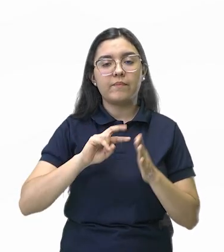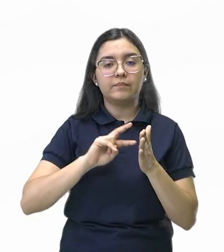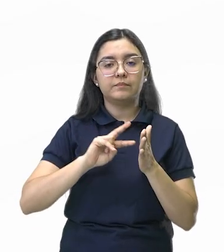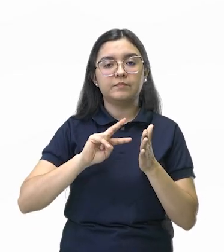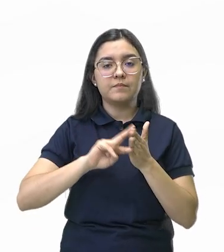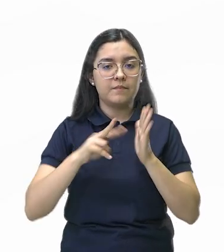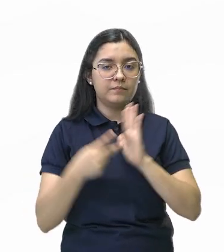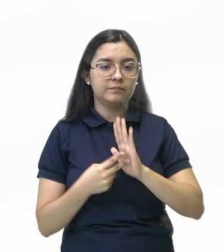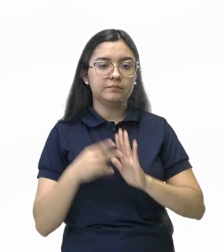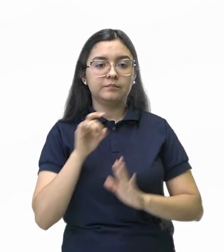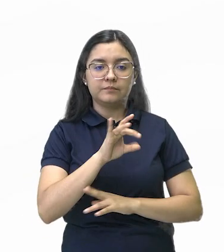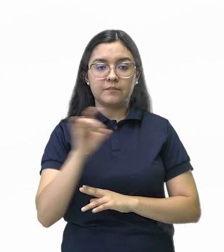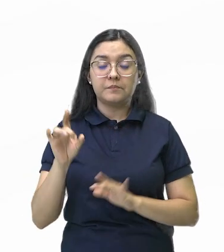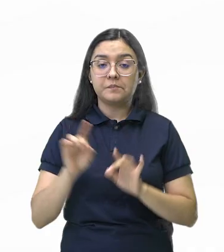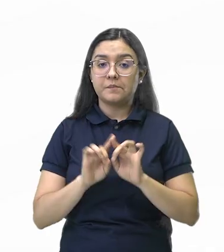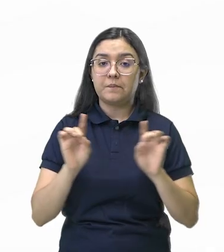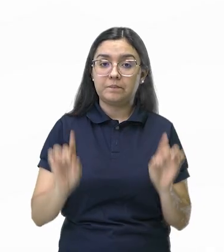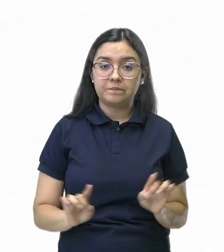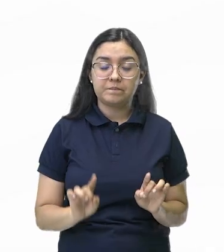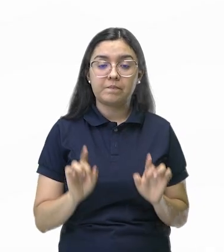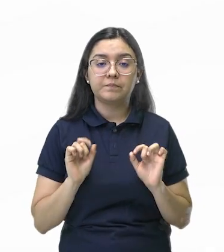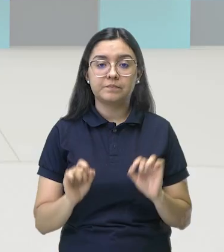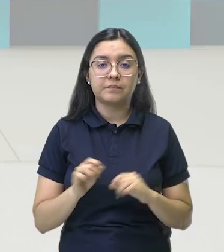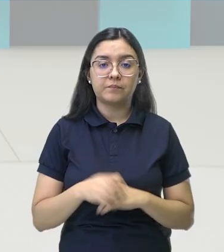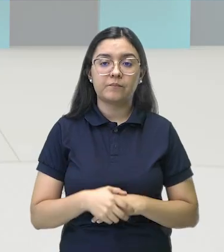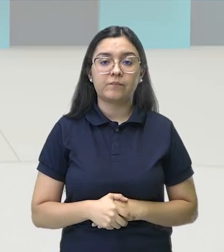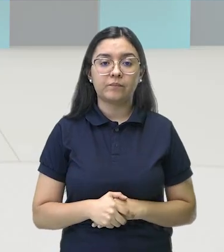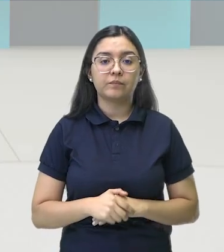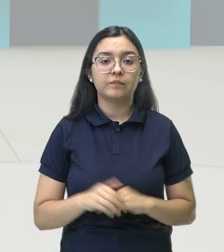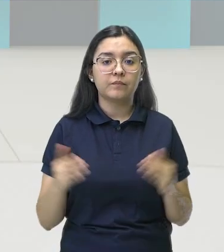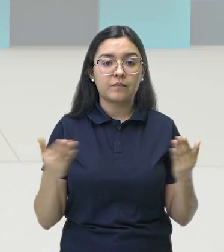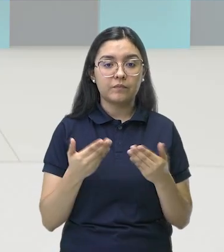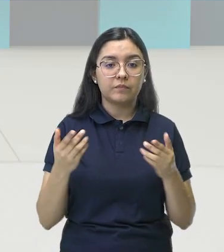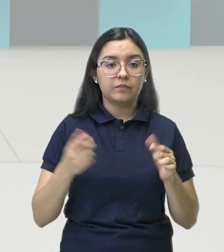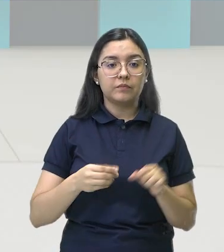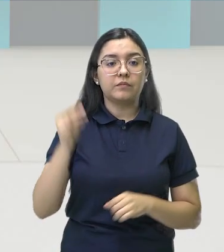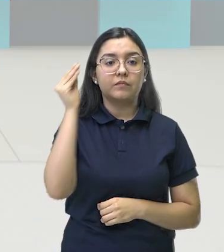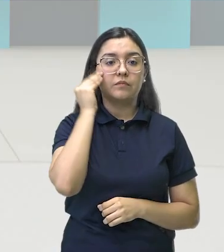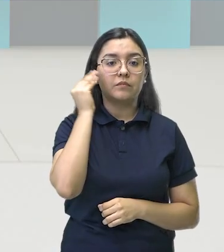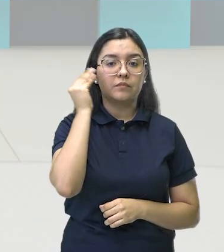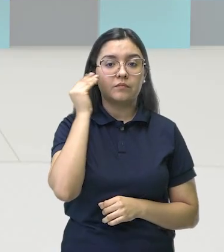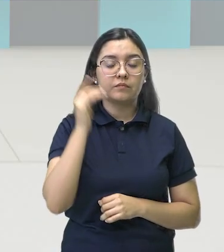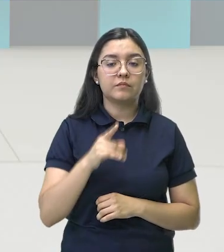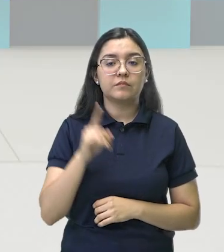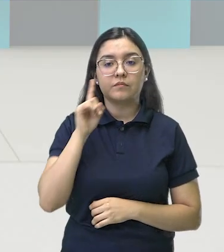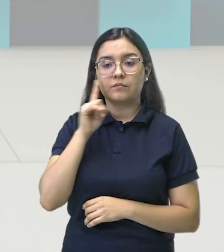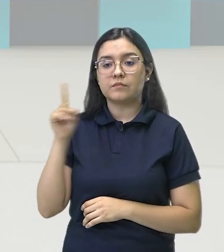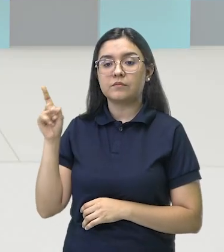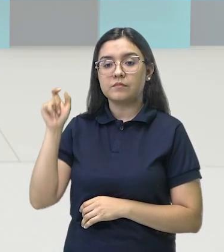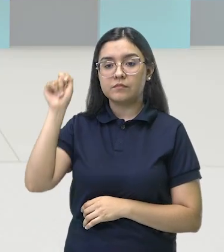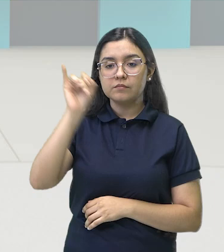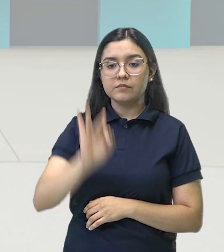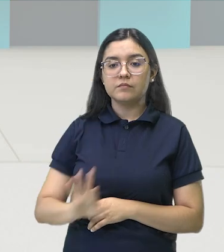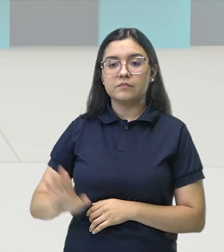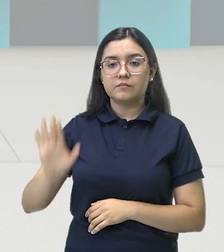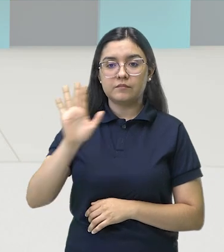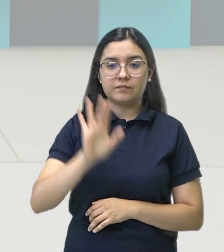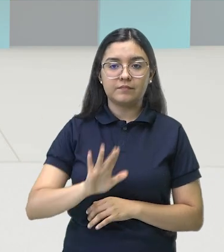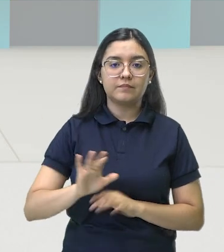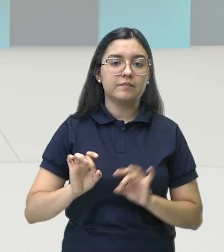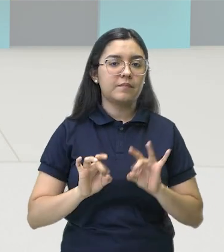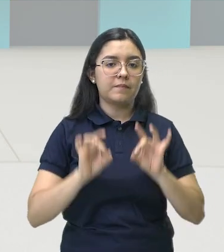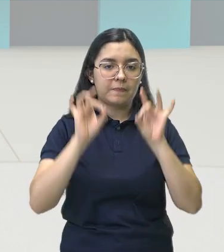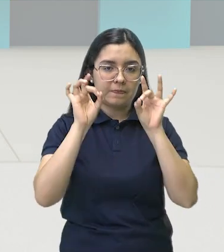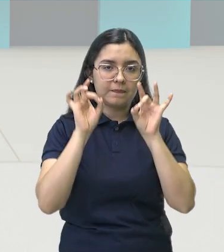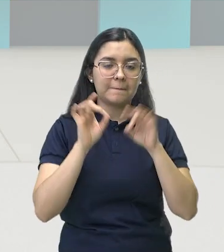coisa. Mas olha só, vem olhar comigo aqui. Eu trouxe uma imagem especial.